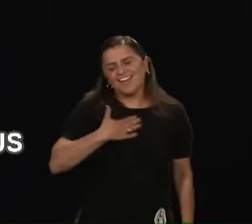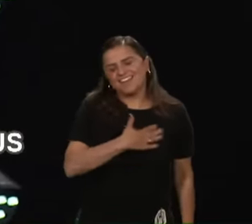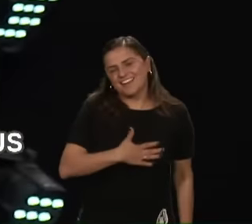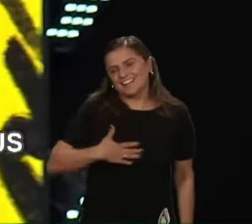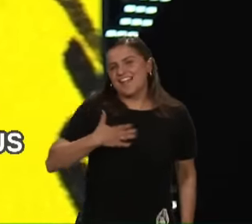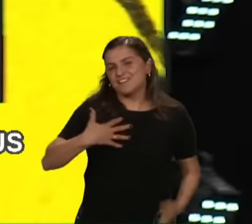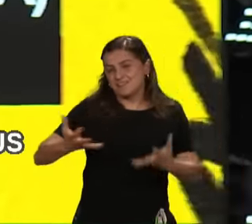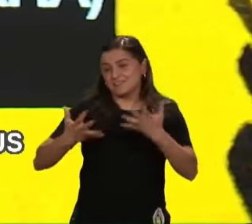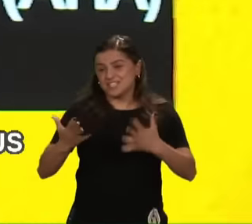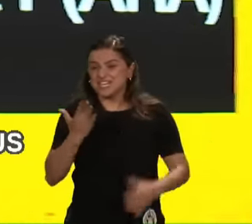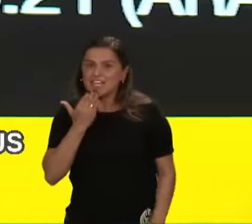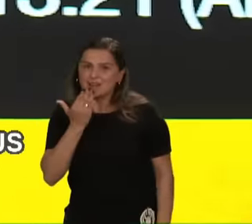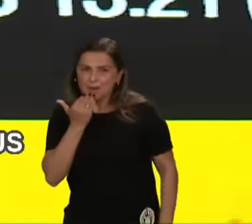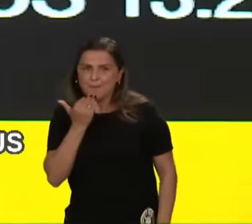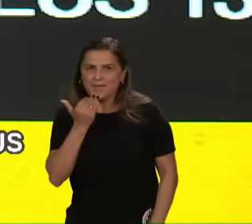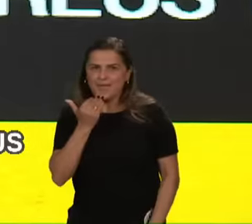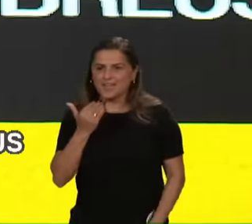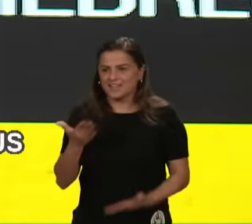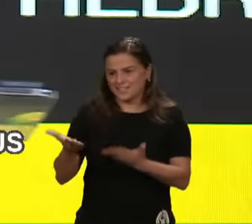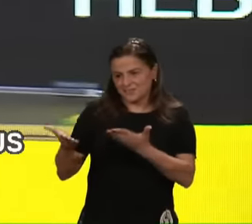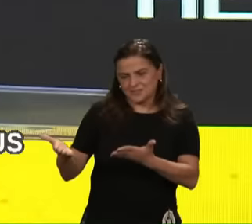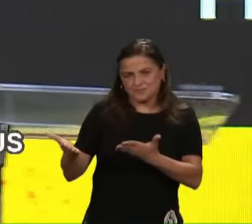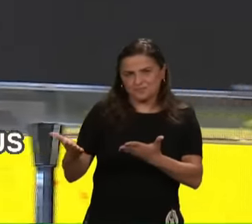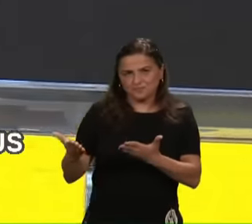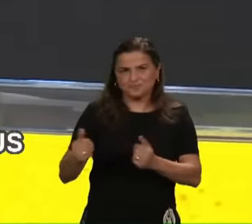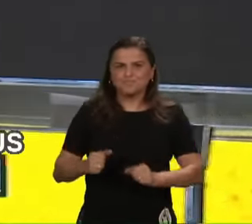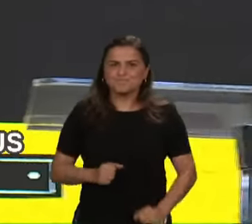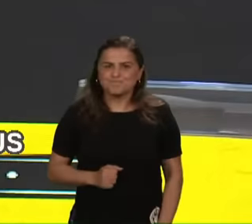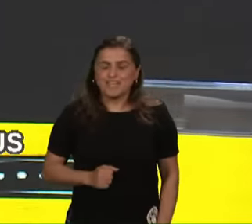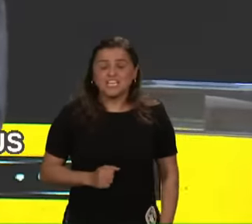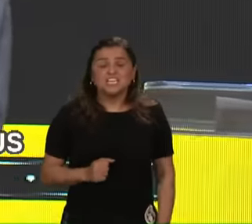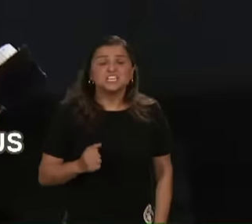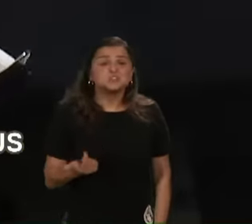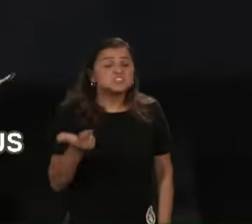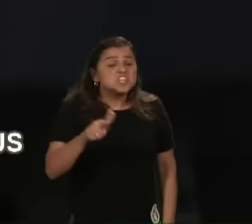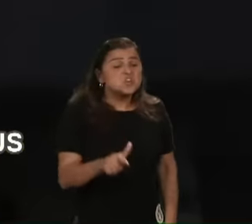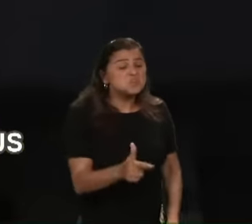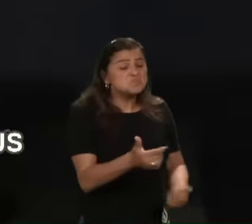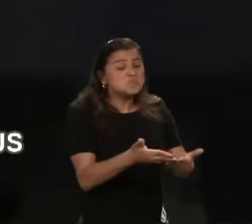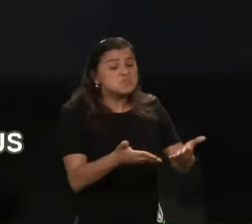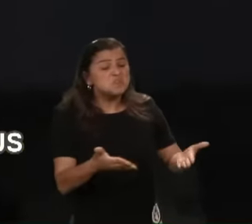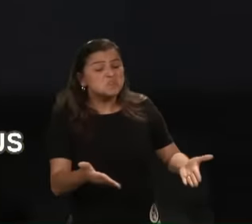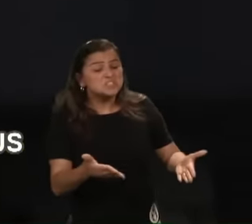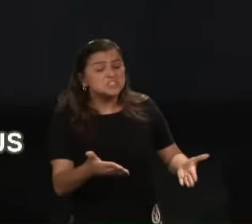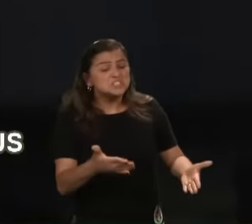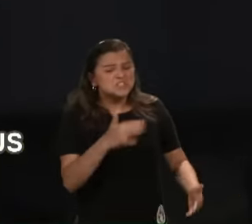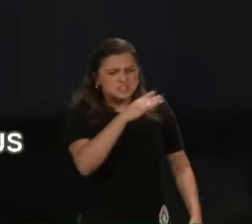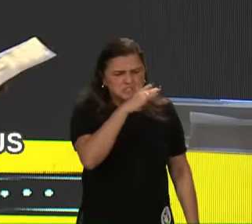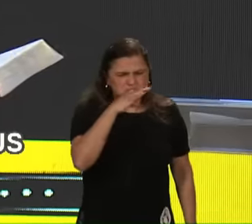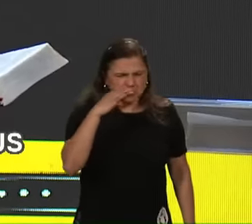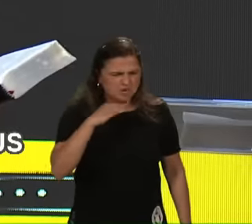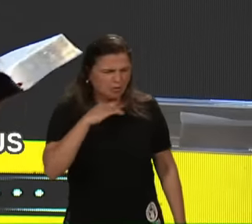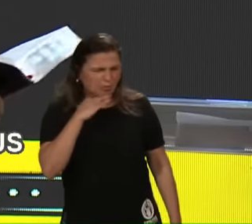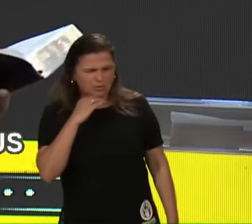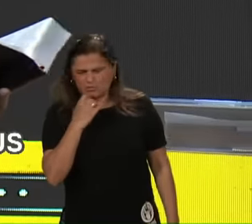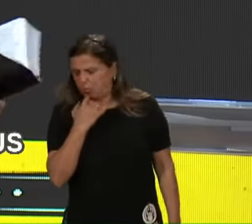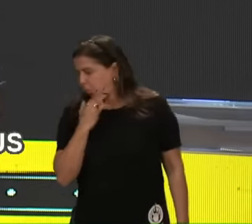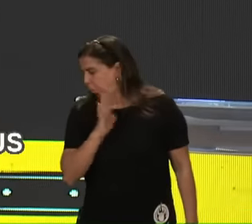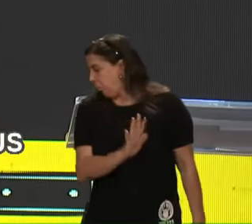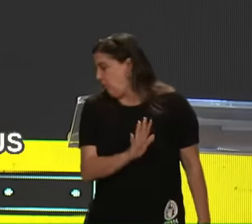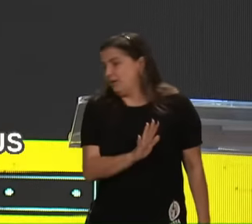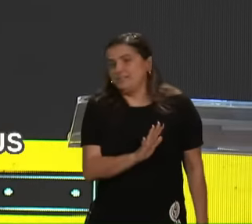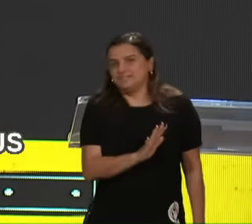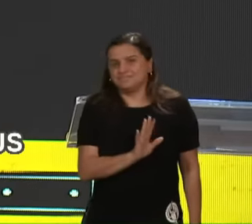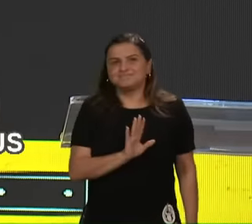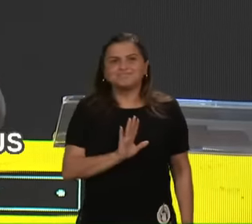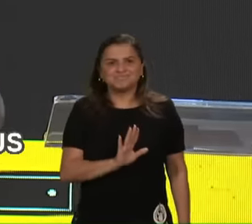Agradável. Mas quando você vê alguma coisa que não é agradável, você tem repulsa. Mas quando